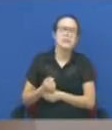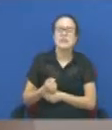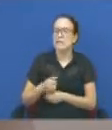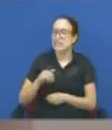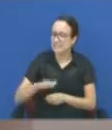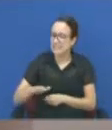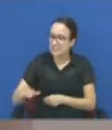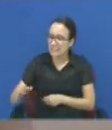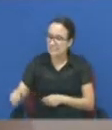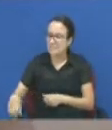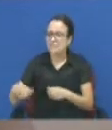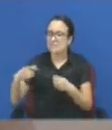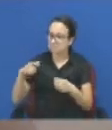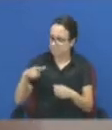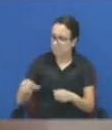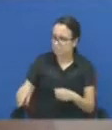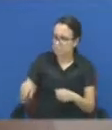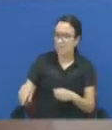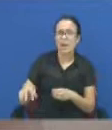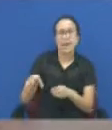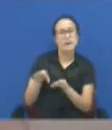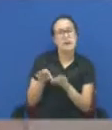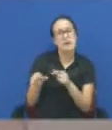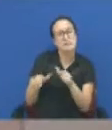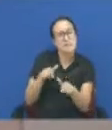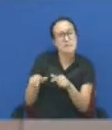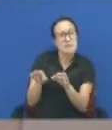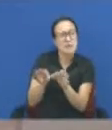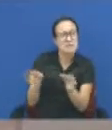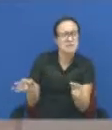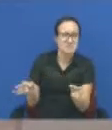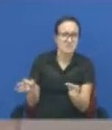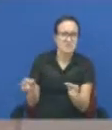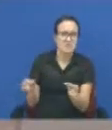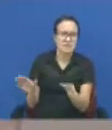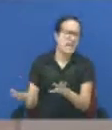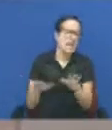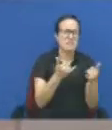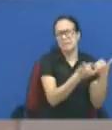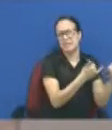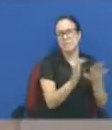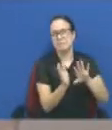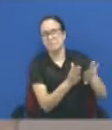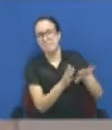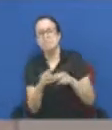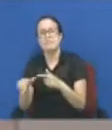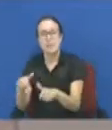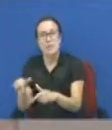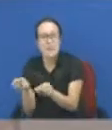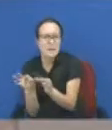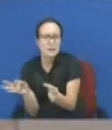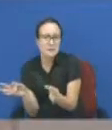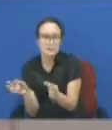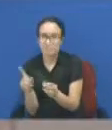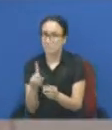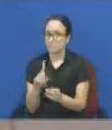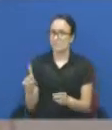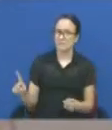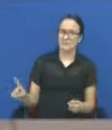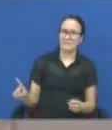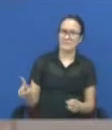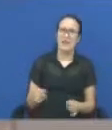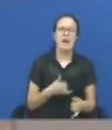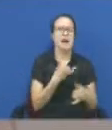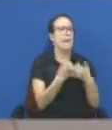invés de brincar é porque não conhece o que a brincadeira traz do seu corpo e o que ela